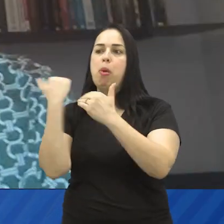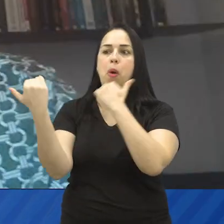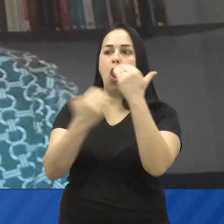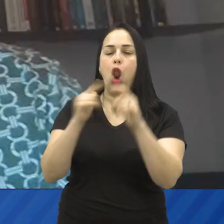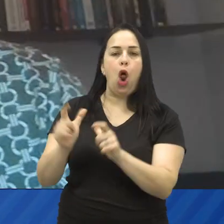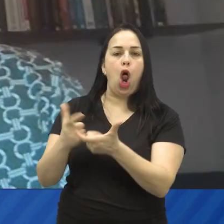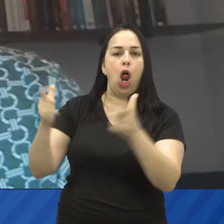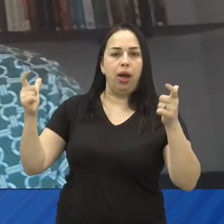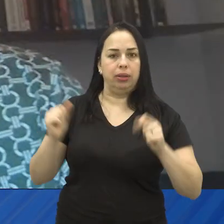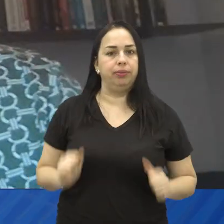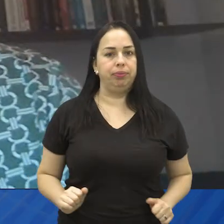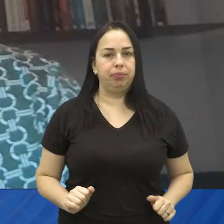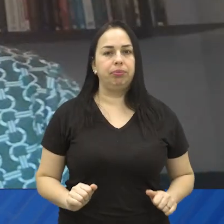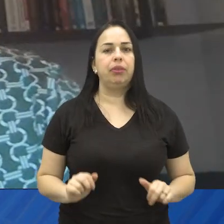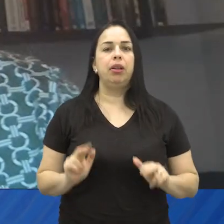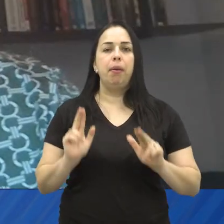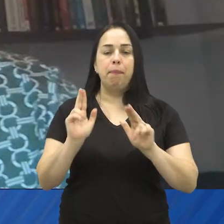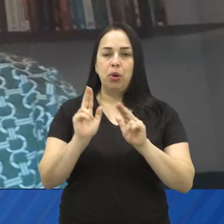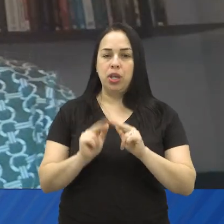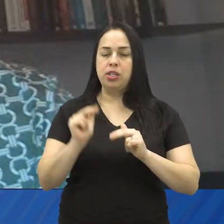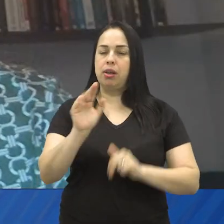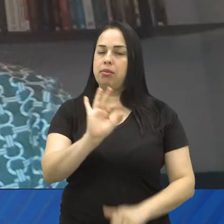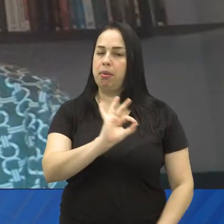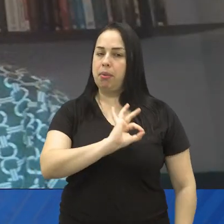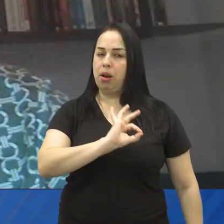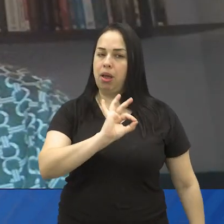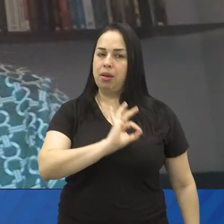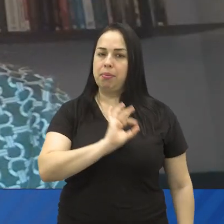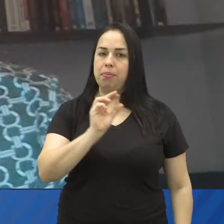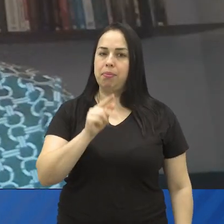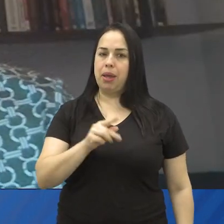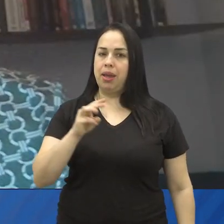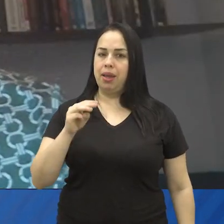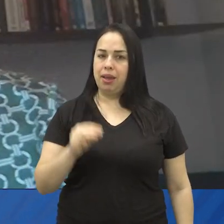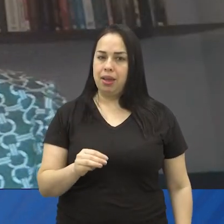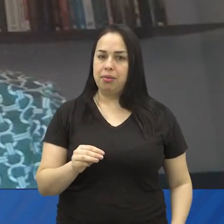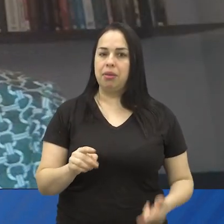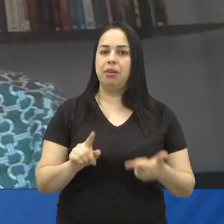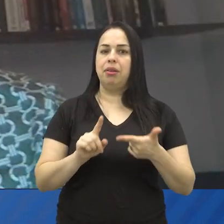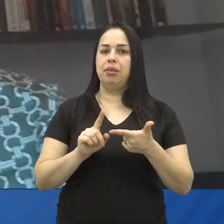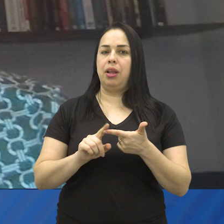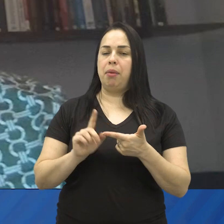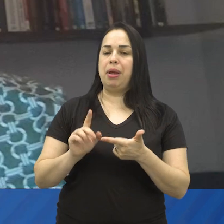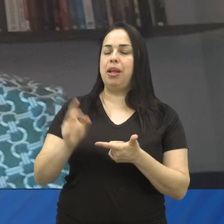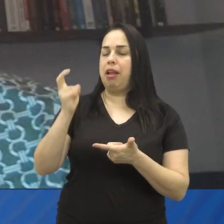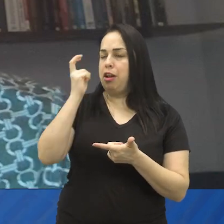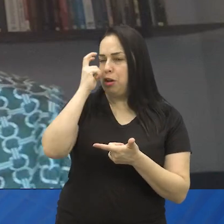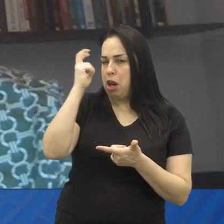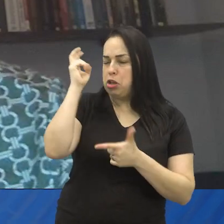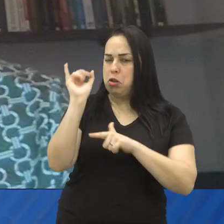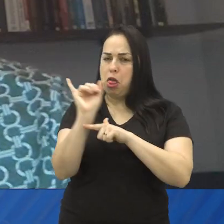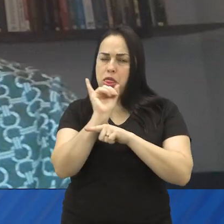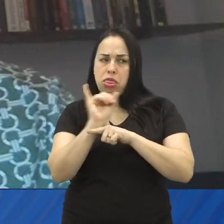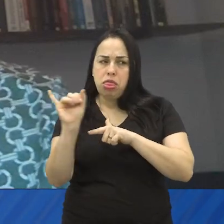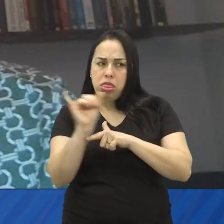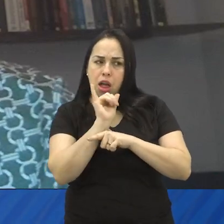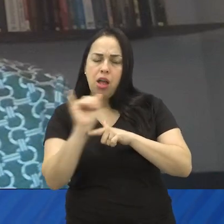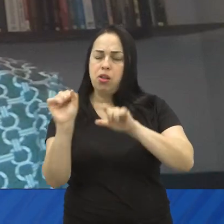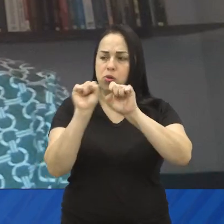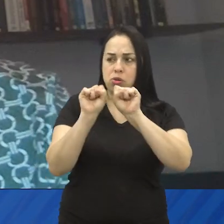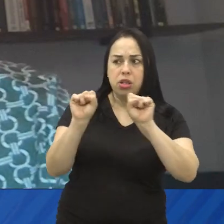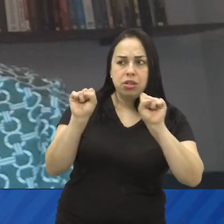O impacto do trabalho silencioso da polícia, né, aquele fruto de um aprimoramento da inteligência policial, dos